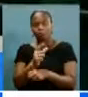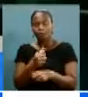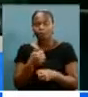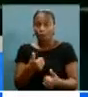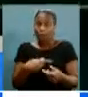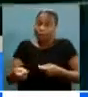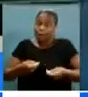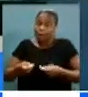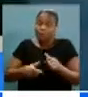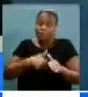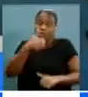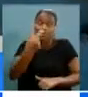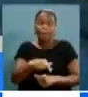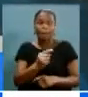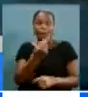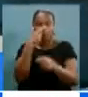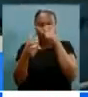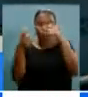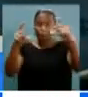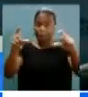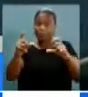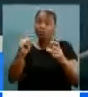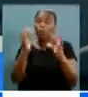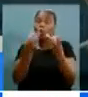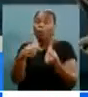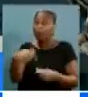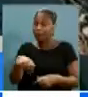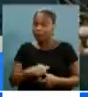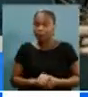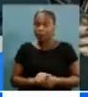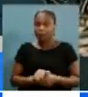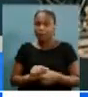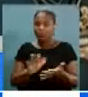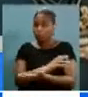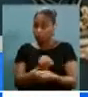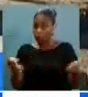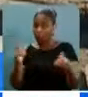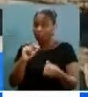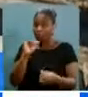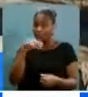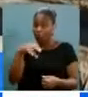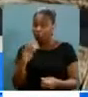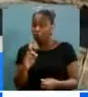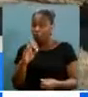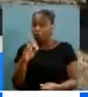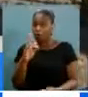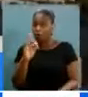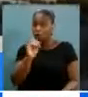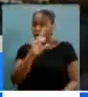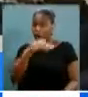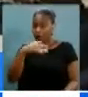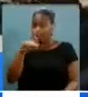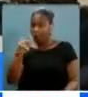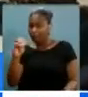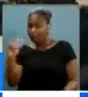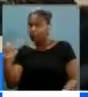do mercado com vantagens para os operadores económicos. Ainda de acordo com a Infopress, também já foi criada uma equipa multidisciplinar